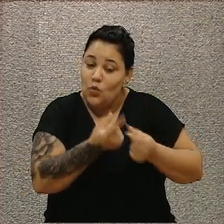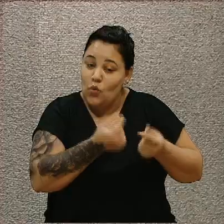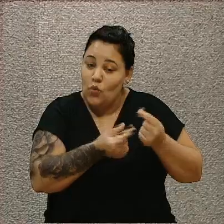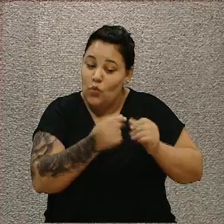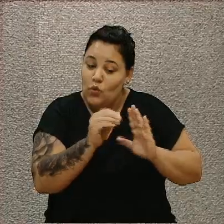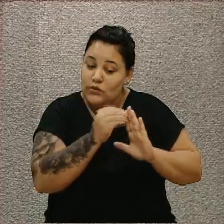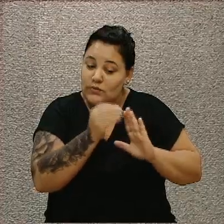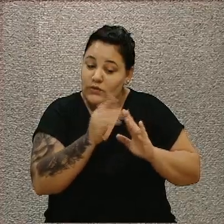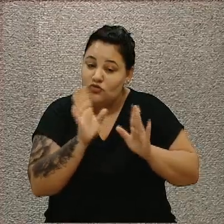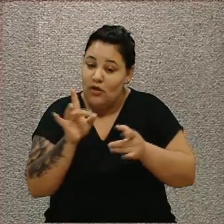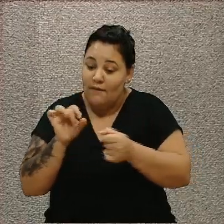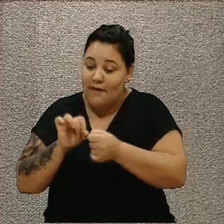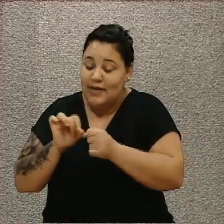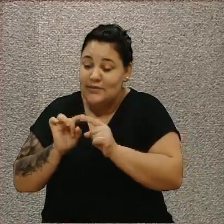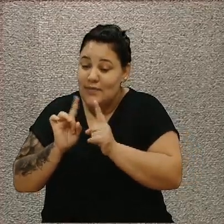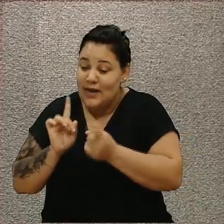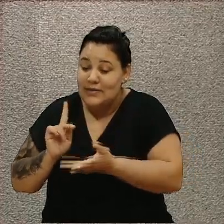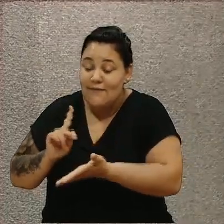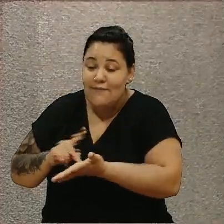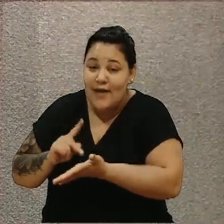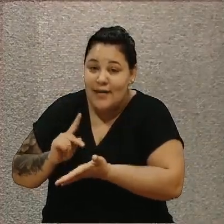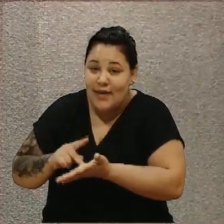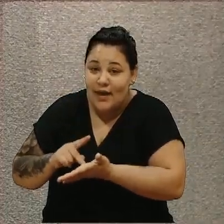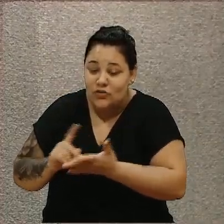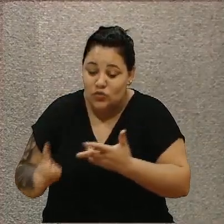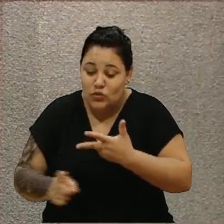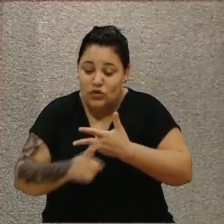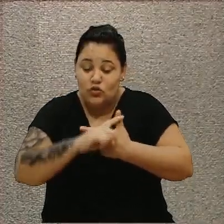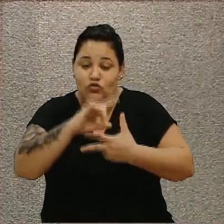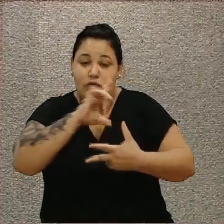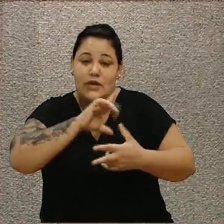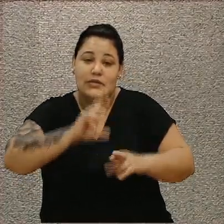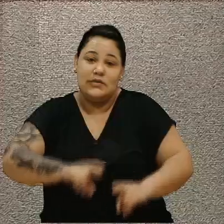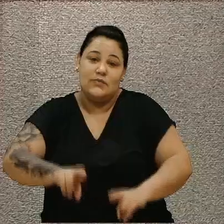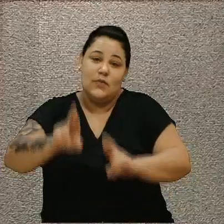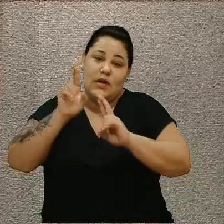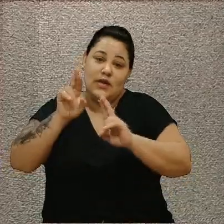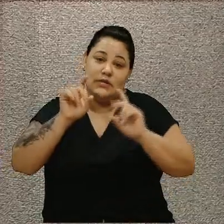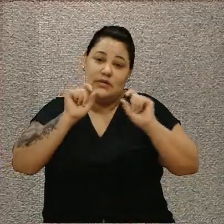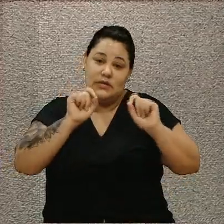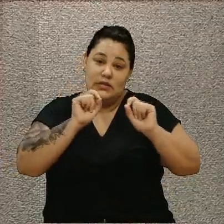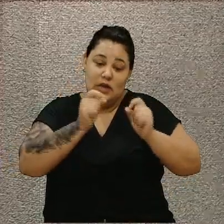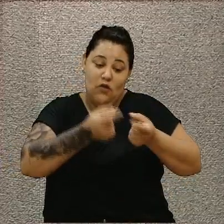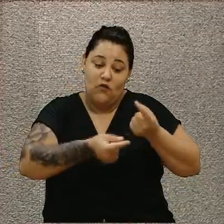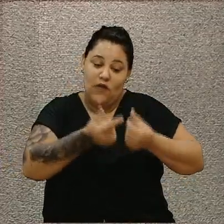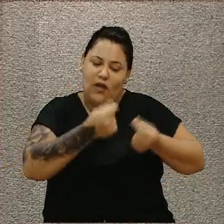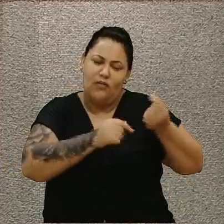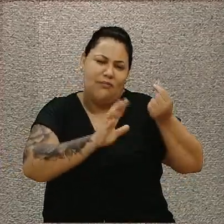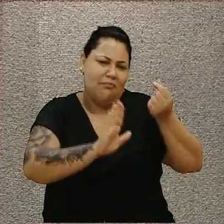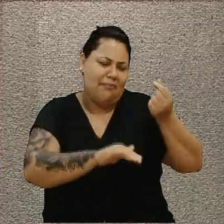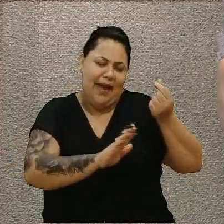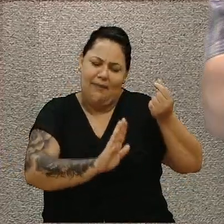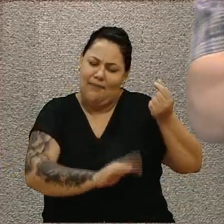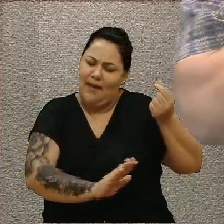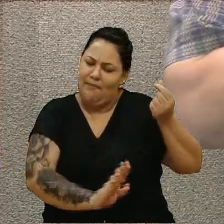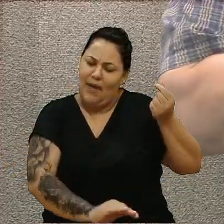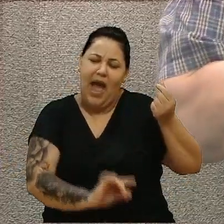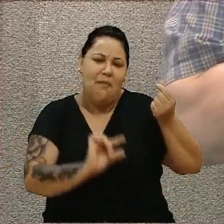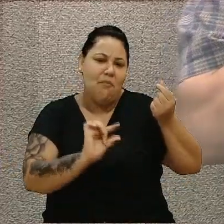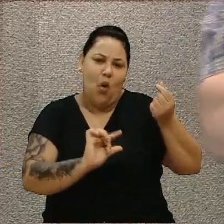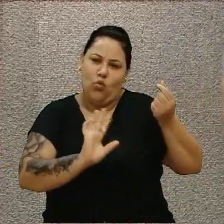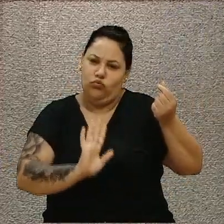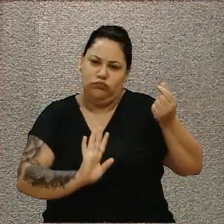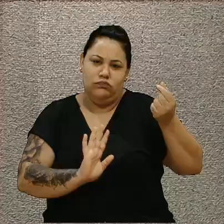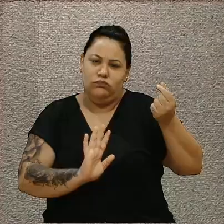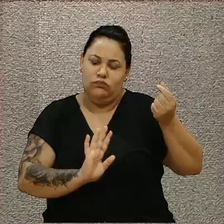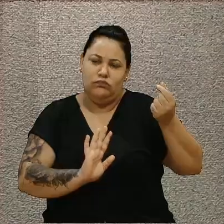feito, mas, na realidade, o Executivo tem a esperança de que o valor seja bem inferior. E aí